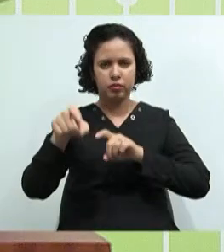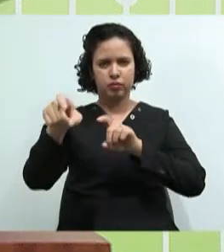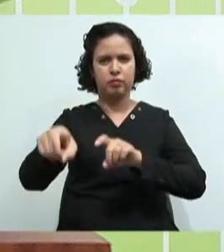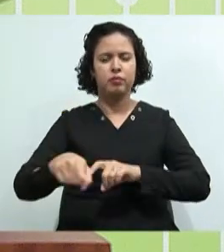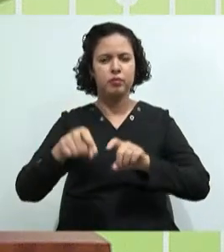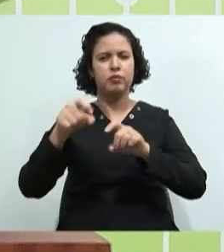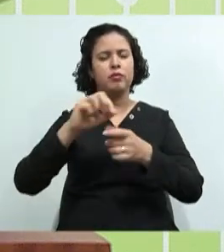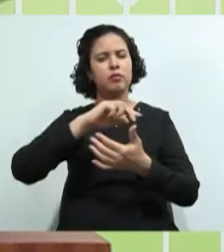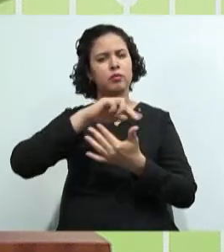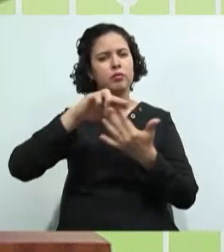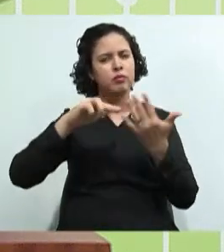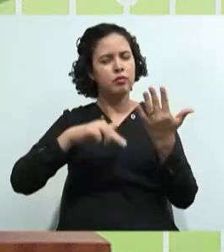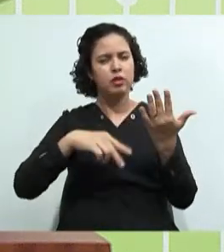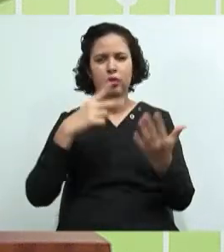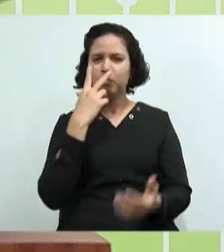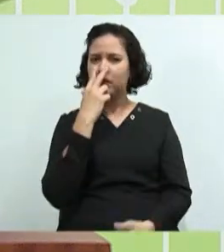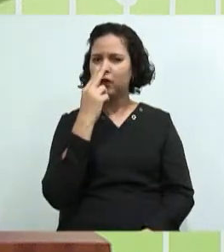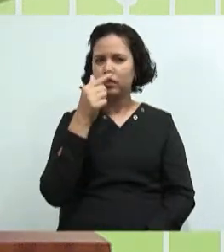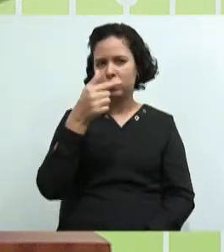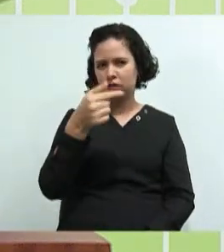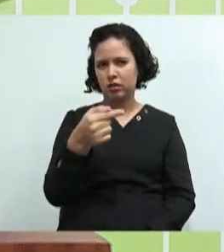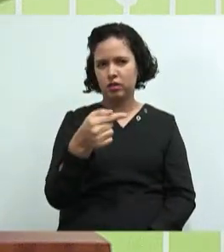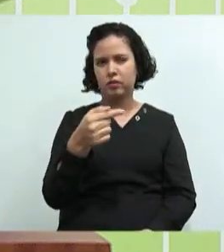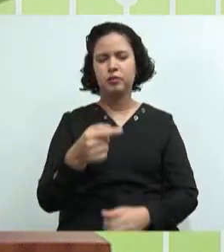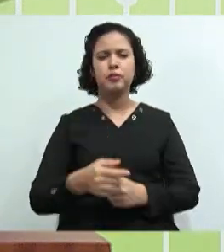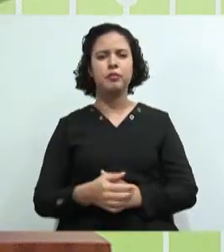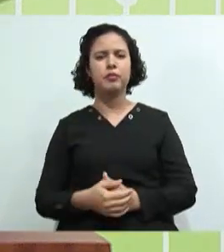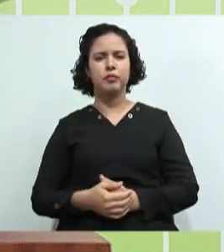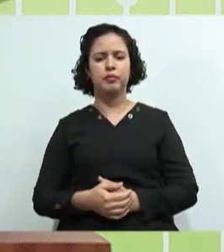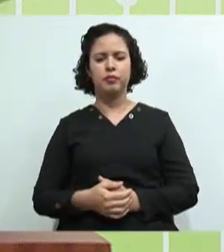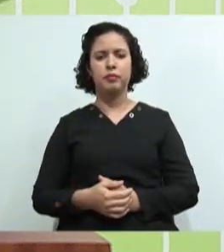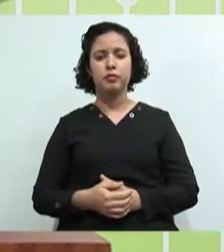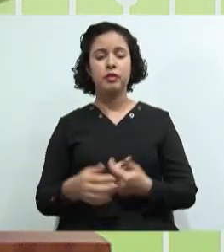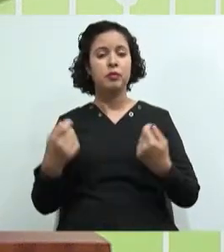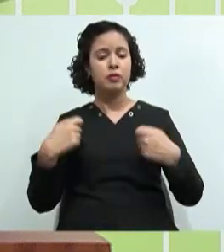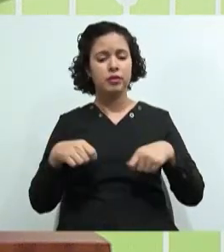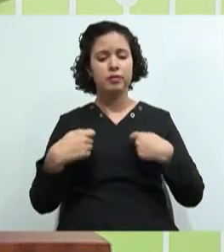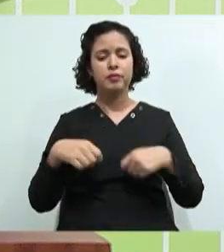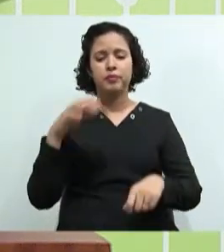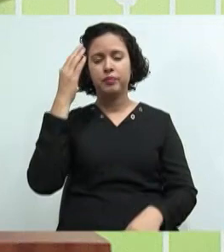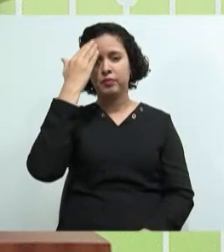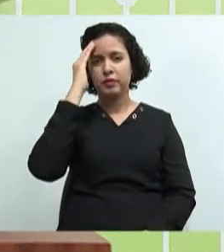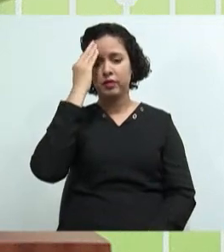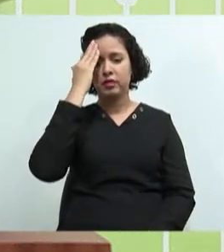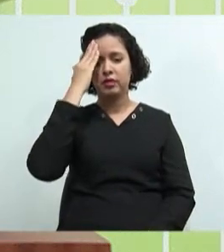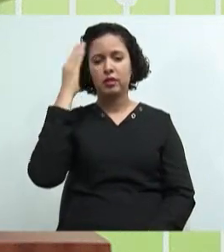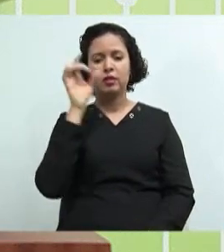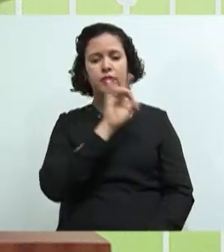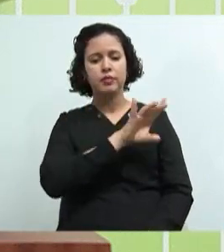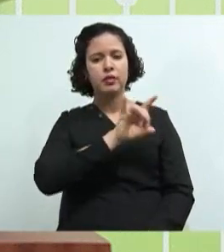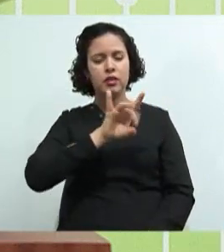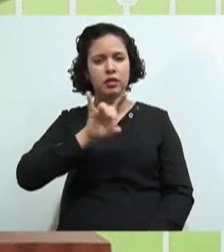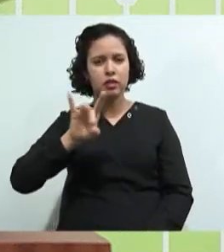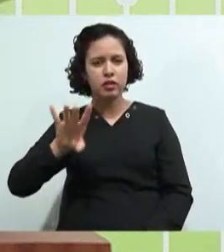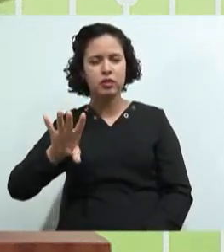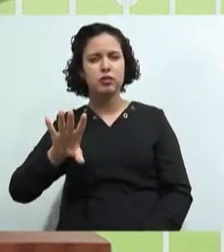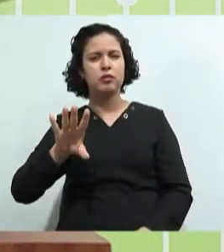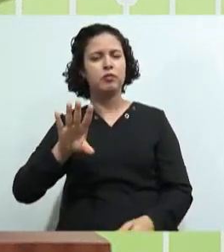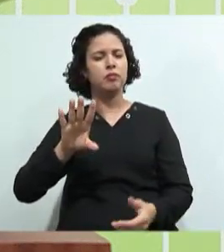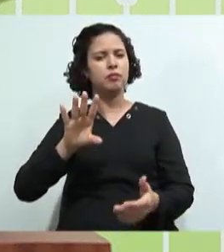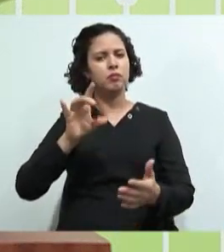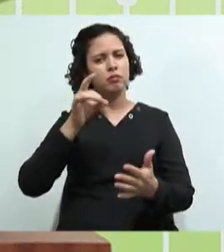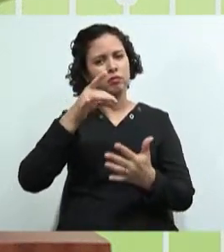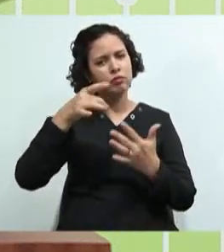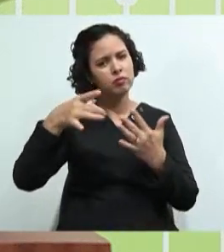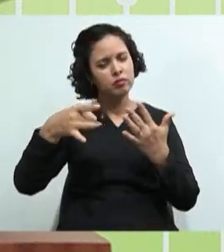aqui agora, mas acredito que sejam eles. E aí você precisa entender muito bem cada etapa dessa disciplina,